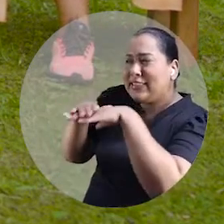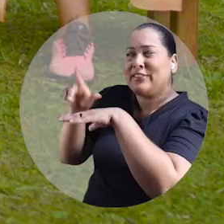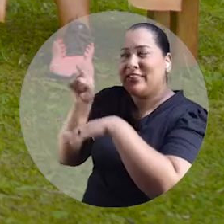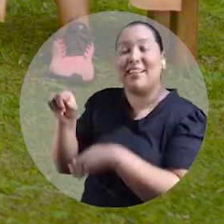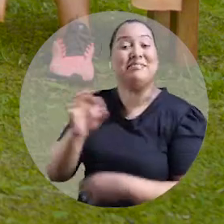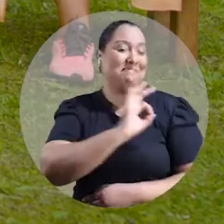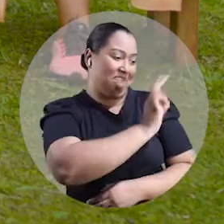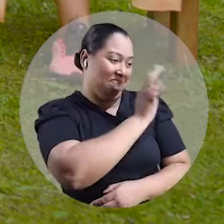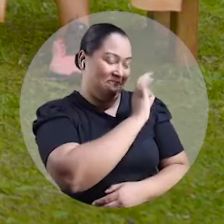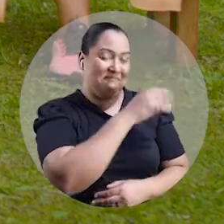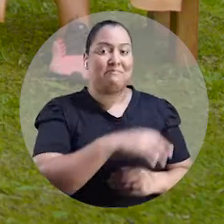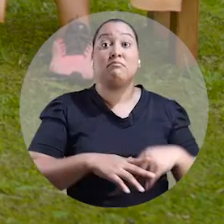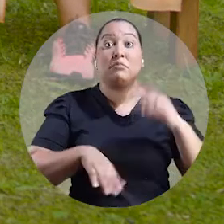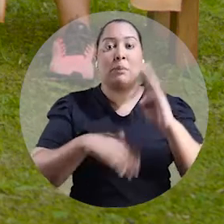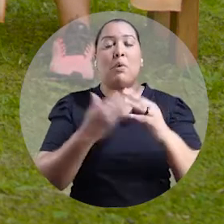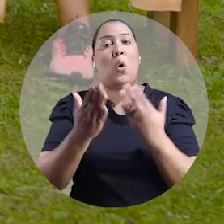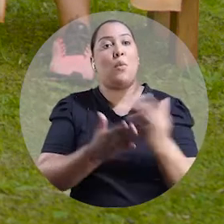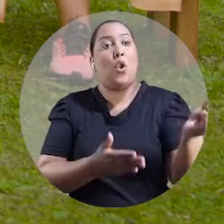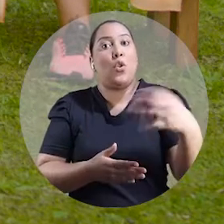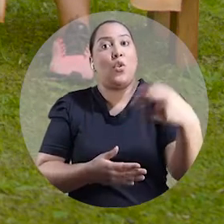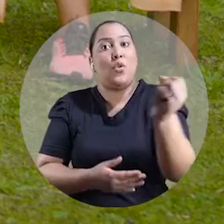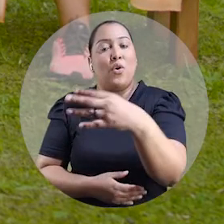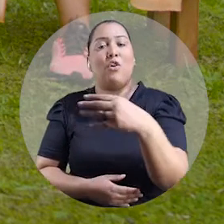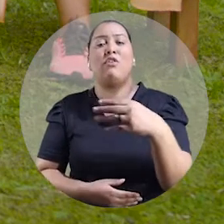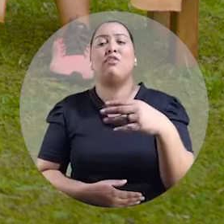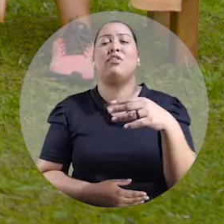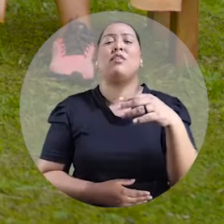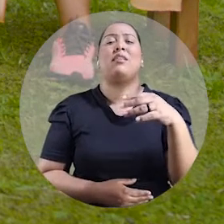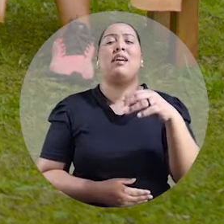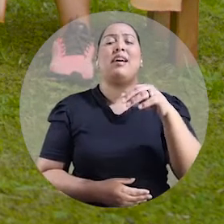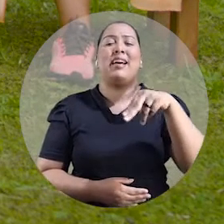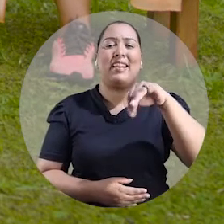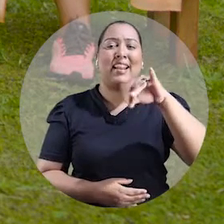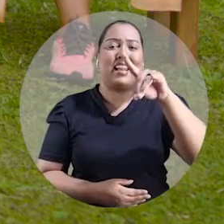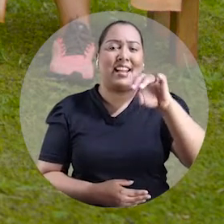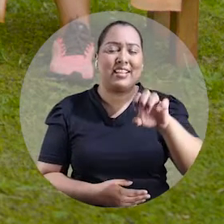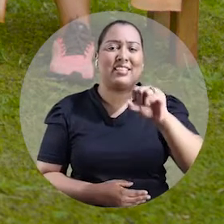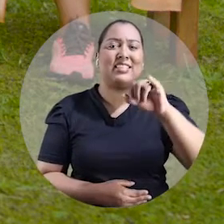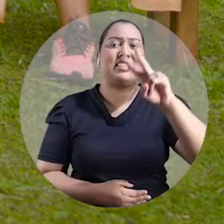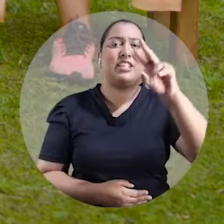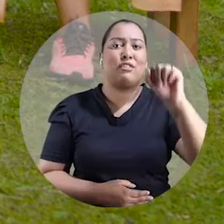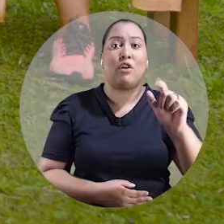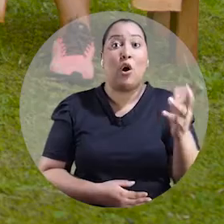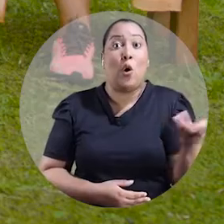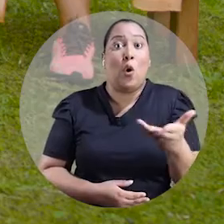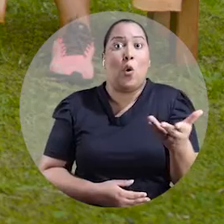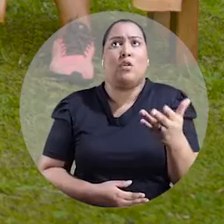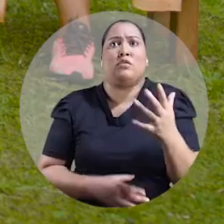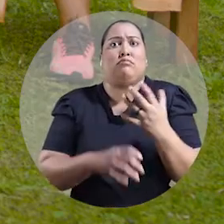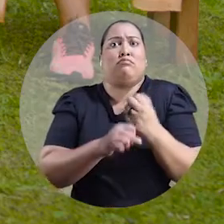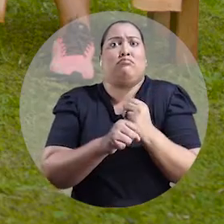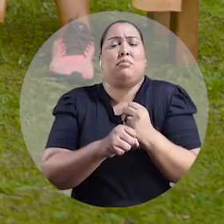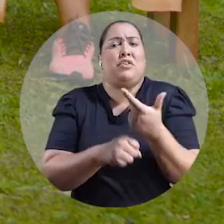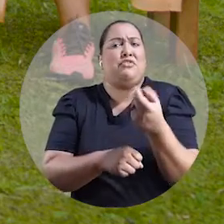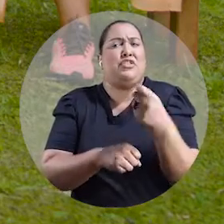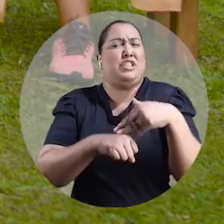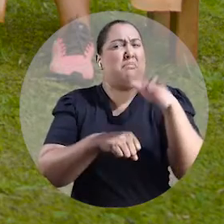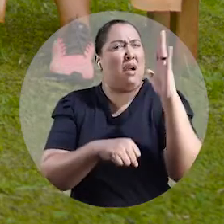Marité. E depois foram chegando as outras, Marigema, Neide Silva. Hoje temos mais de